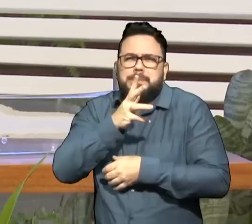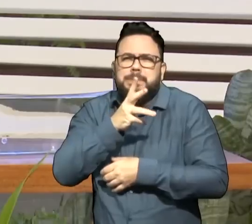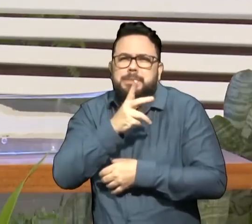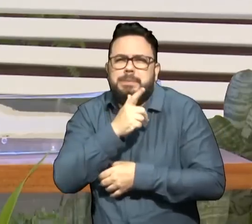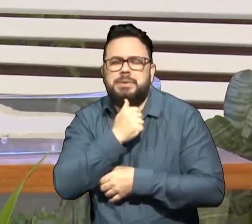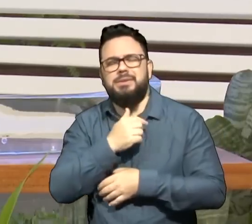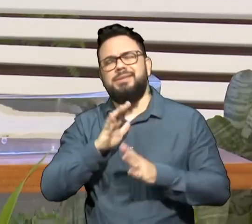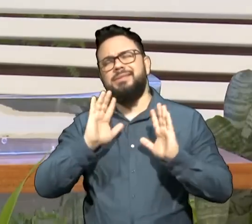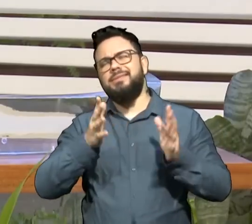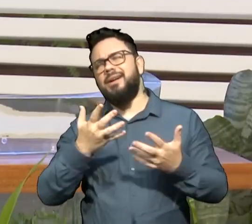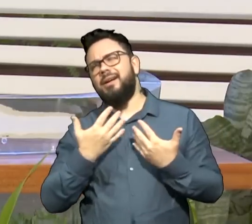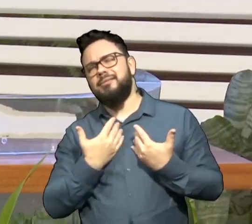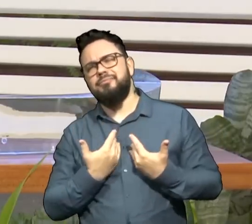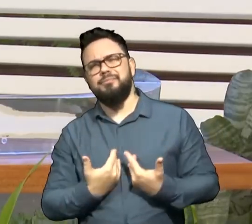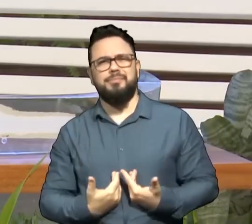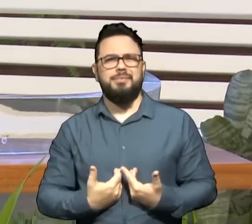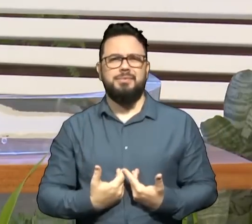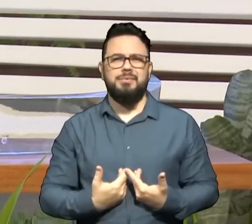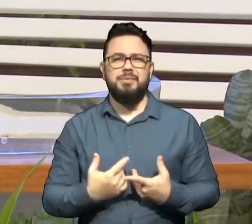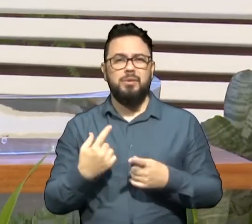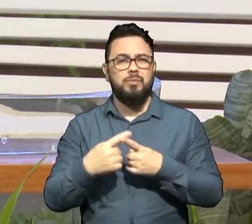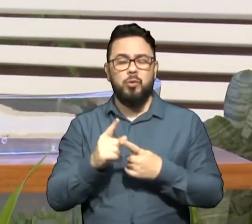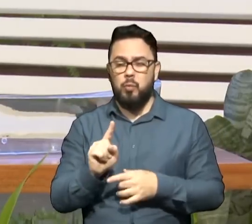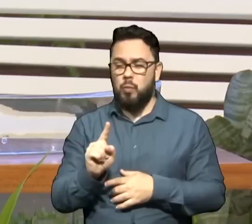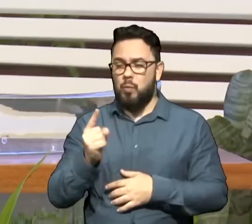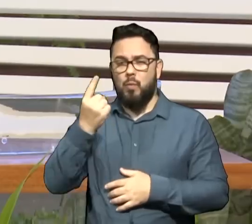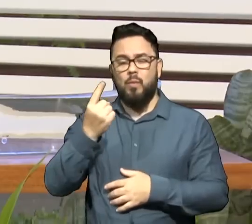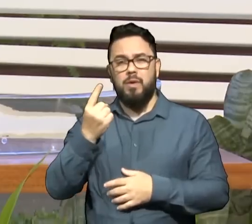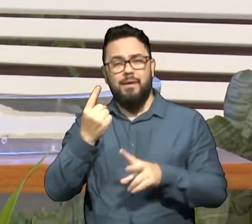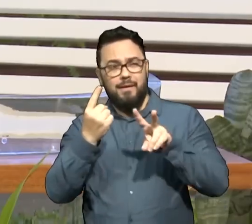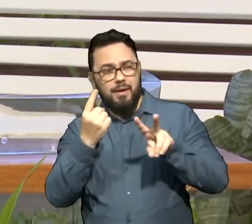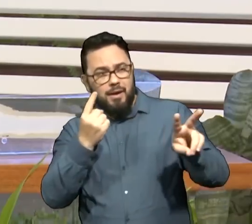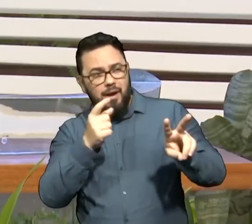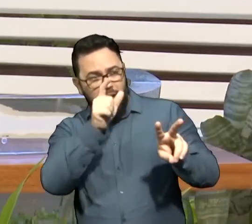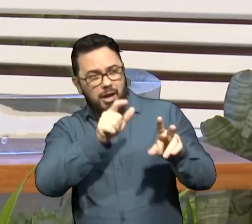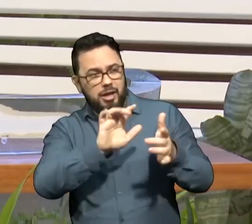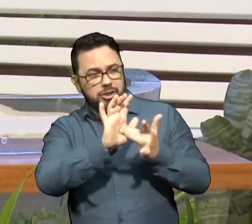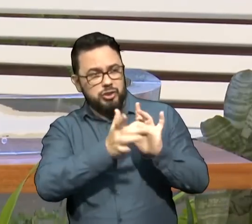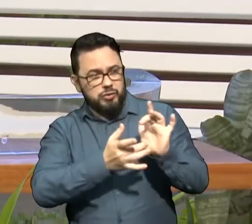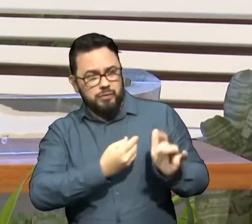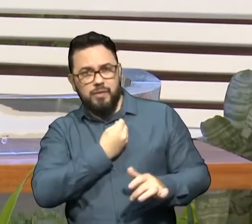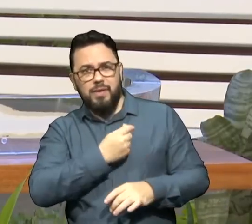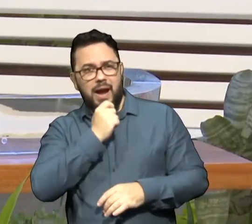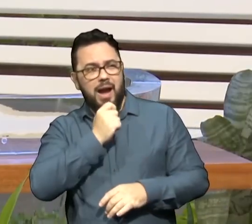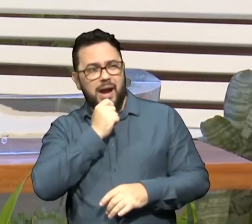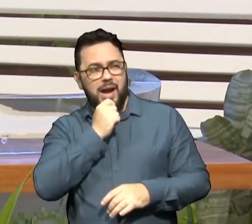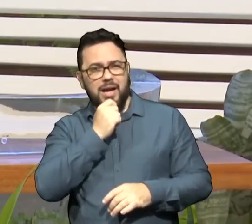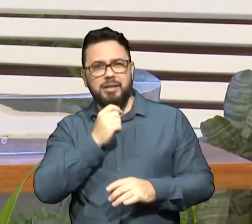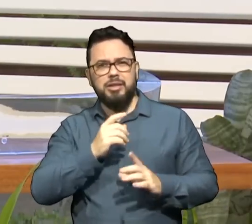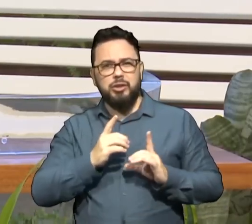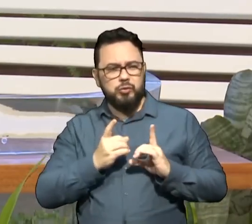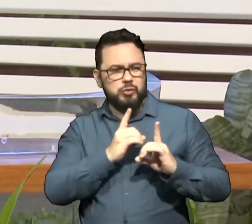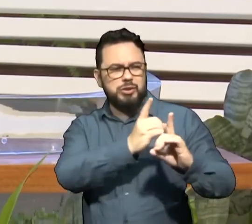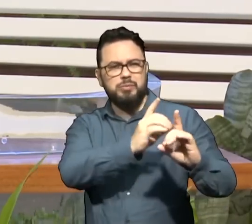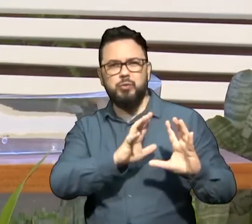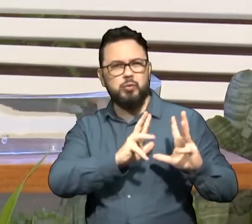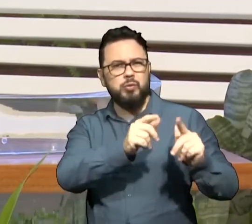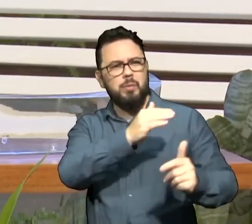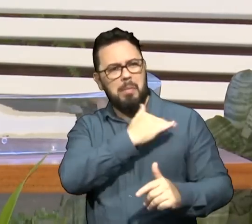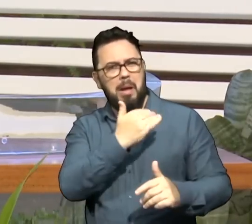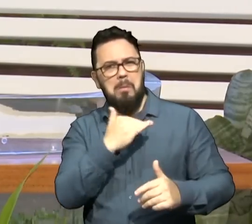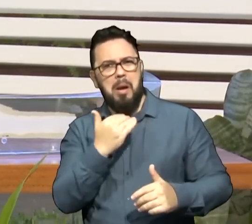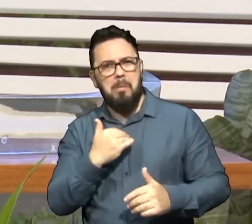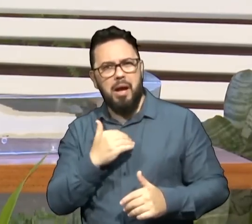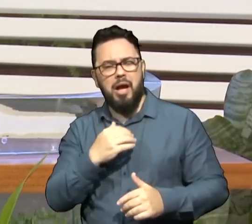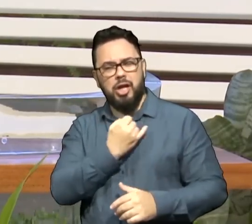cansado e todo mundo porque ele era o último que tinha visto Jesus em vida todos os outros Apóstolos já tinham morrido e havia uma esperança que